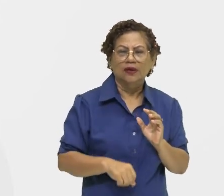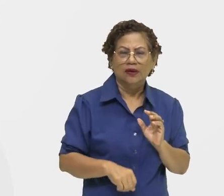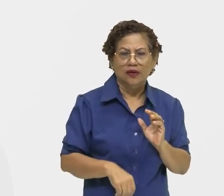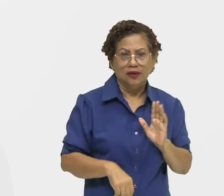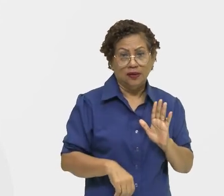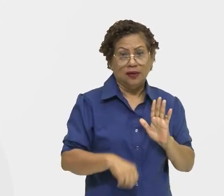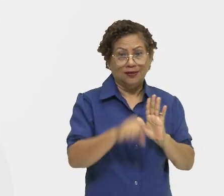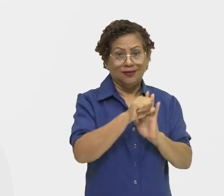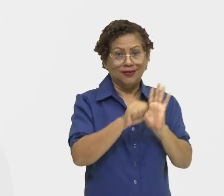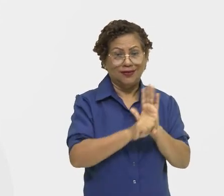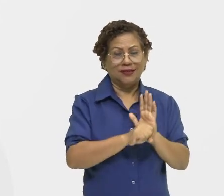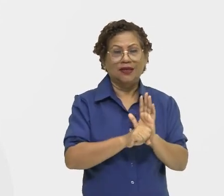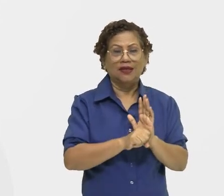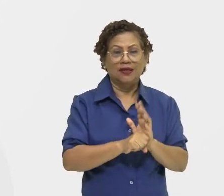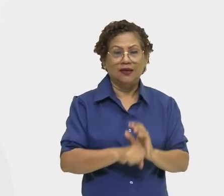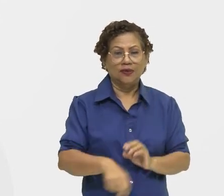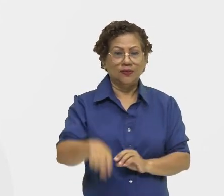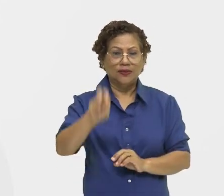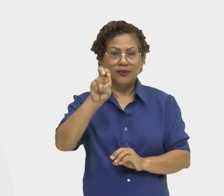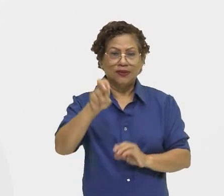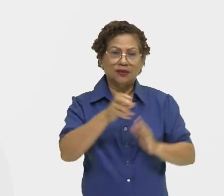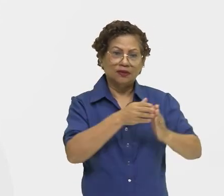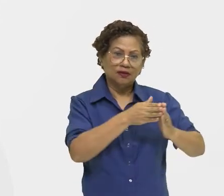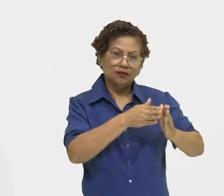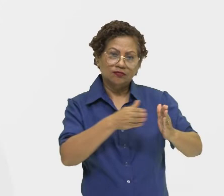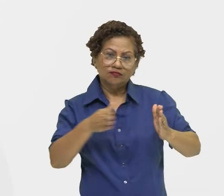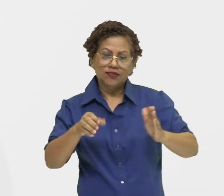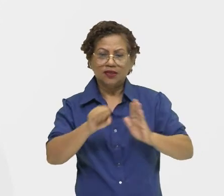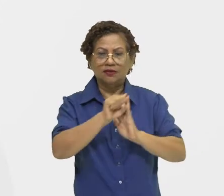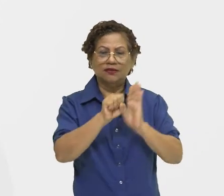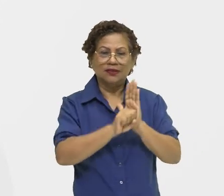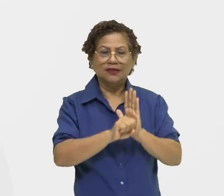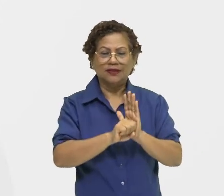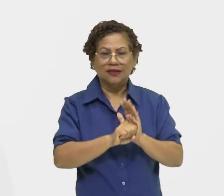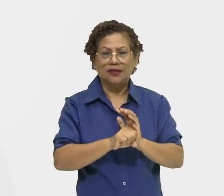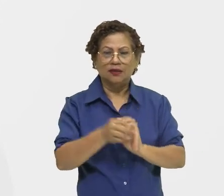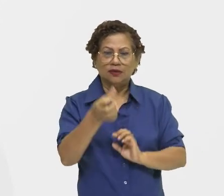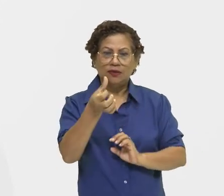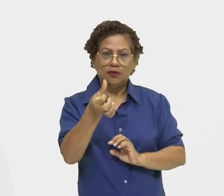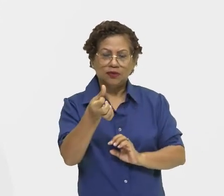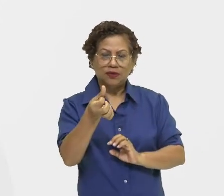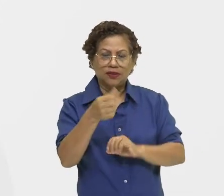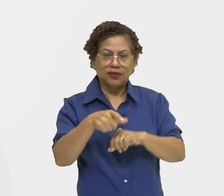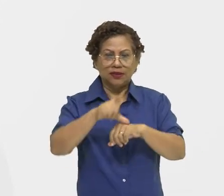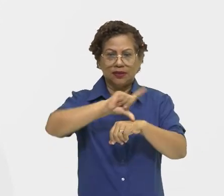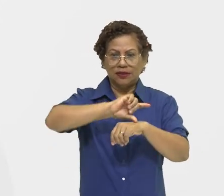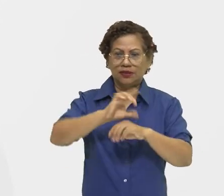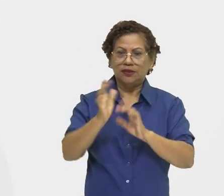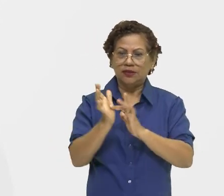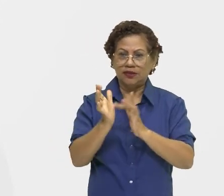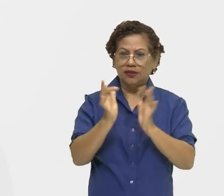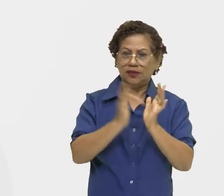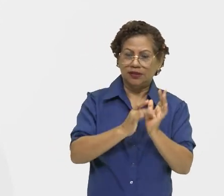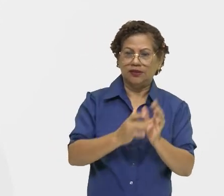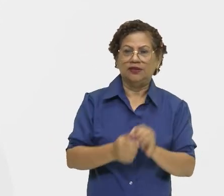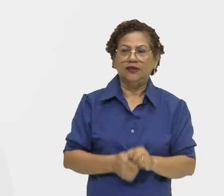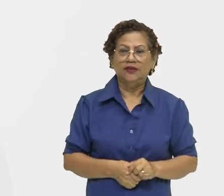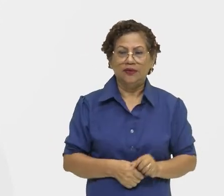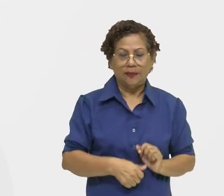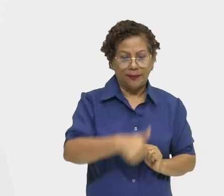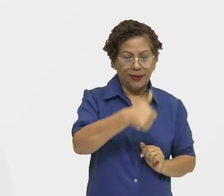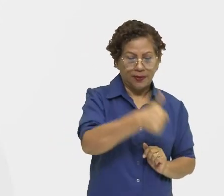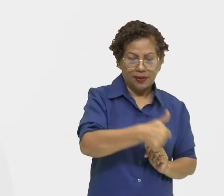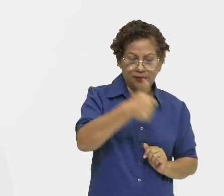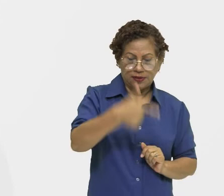a.C. Então, a gente percebe que, vamos olhar a parte de cima da nossa ordem coríntia, que eu já falei para vocês que não é o